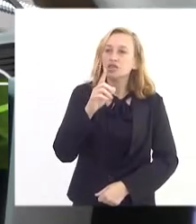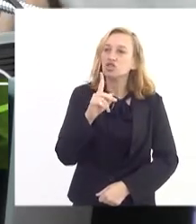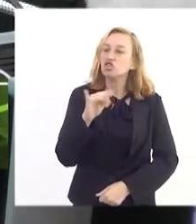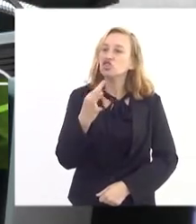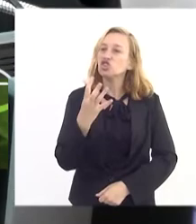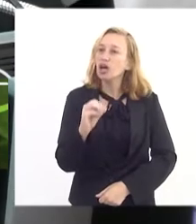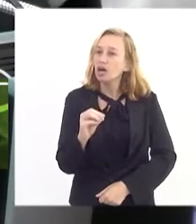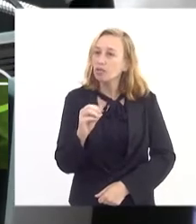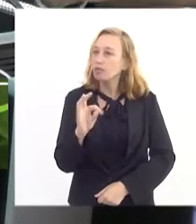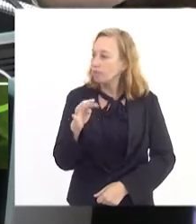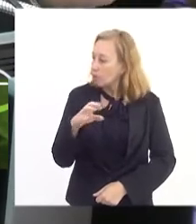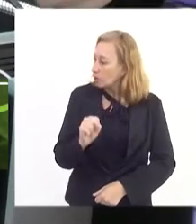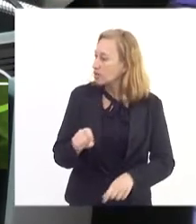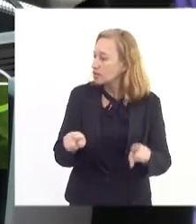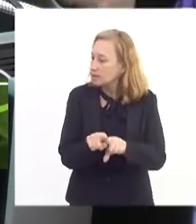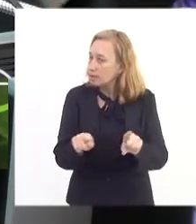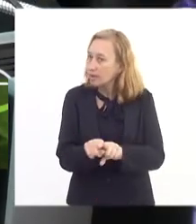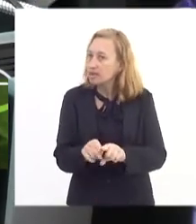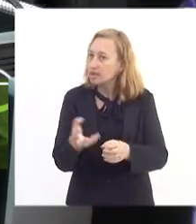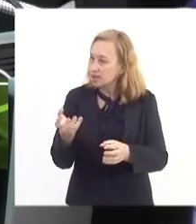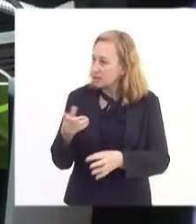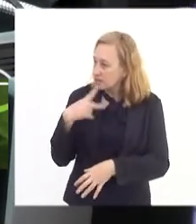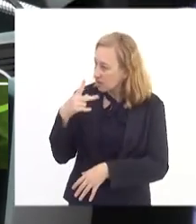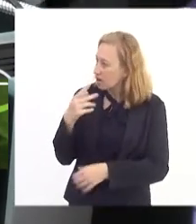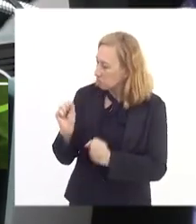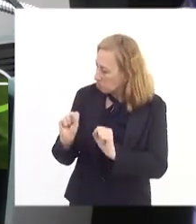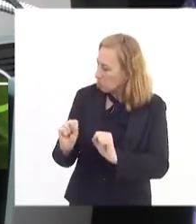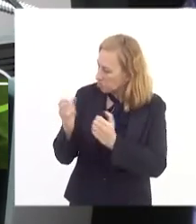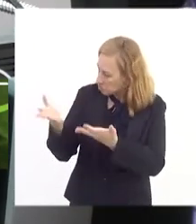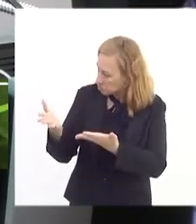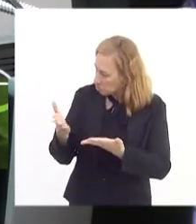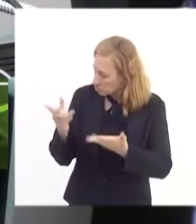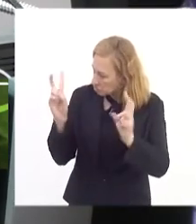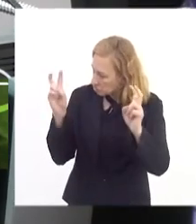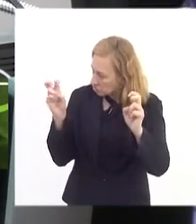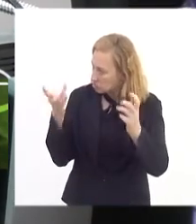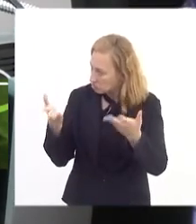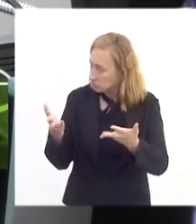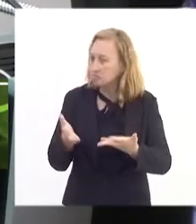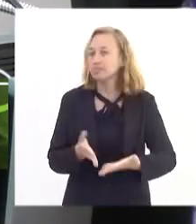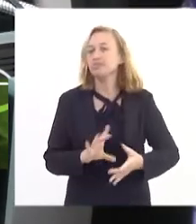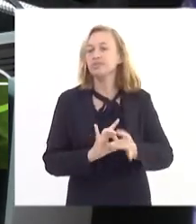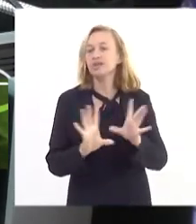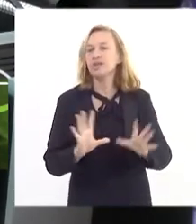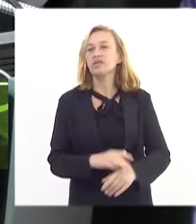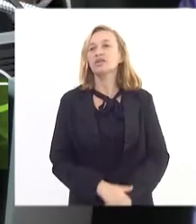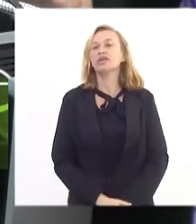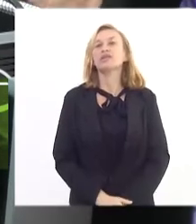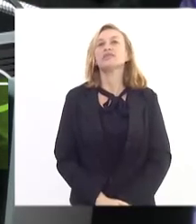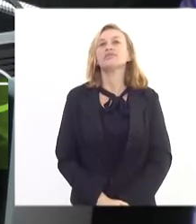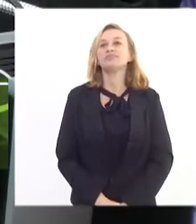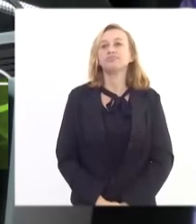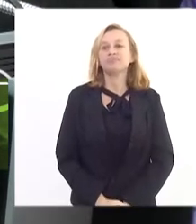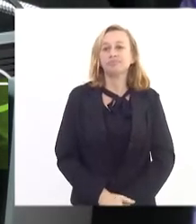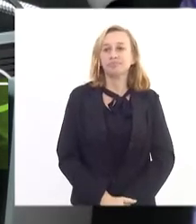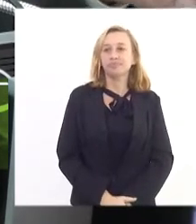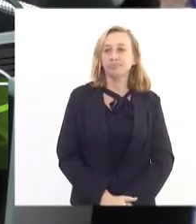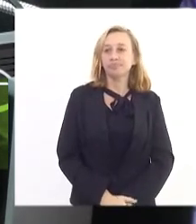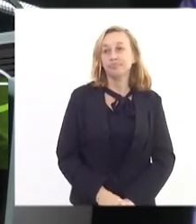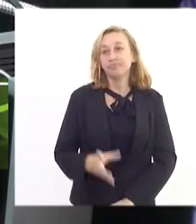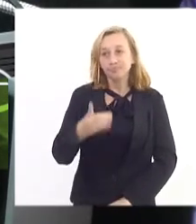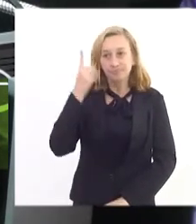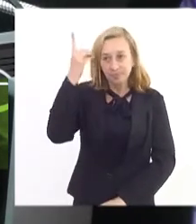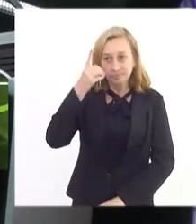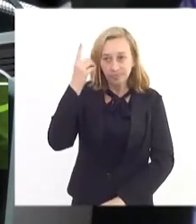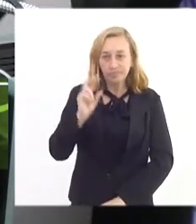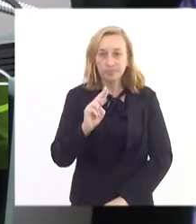também, se quiser fazer intervenções em relação às questões, o senhor fica à vontade, quer seja como deputado,